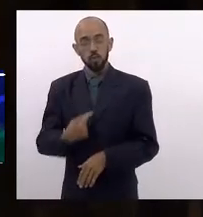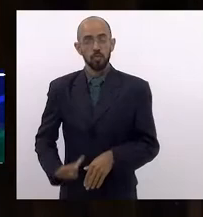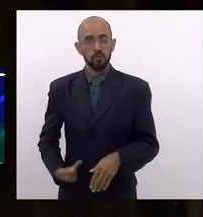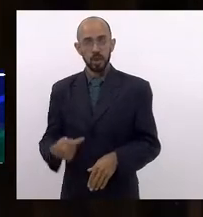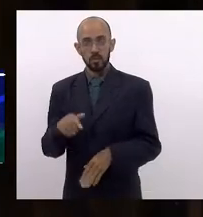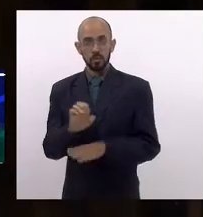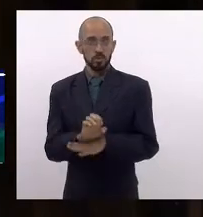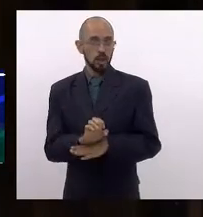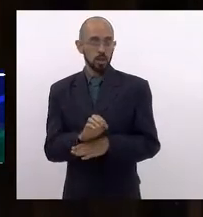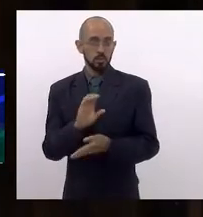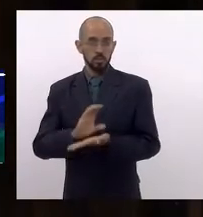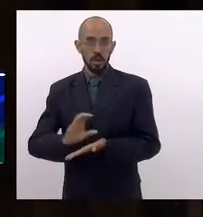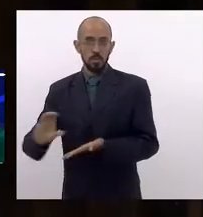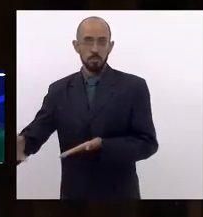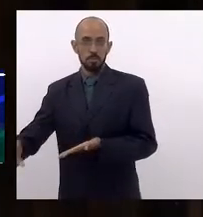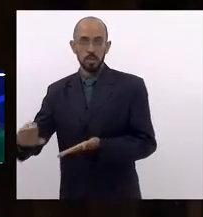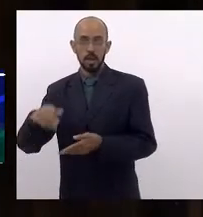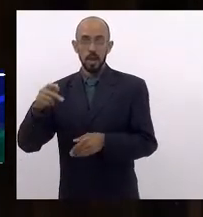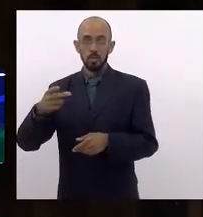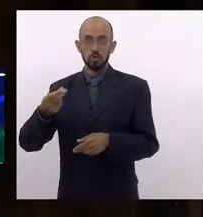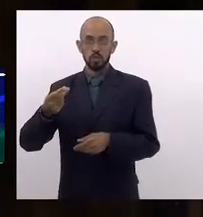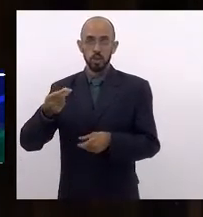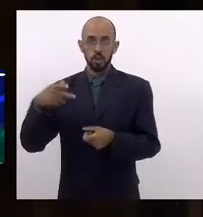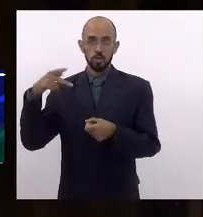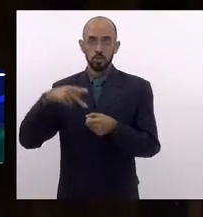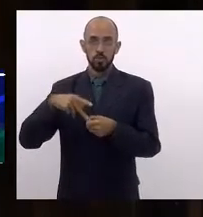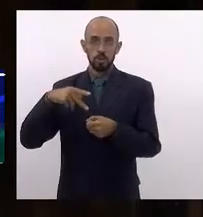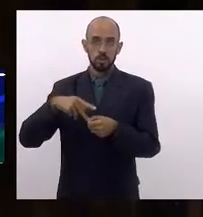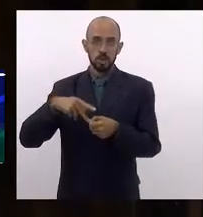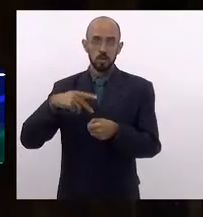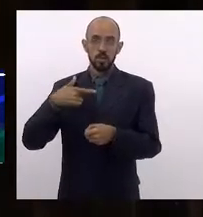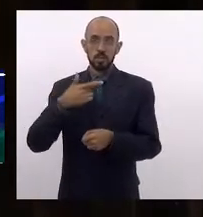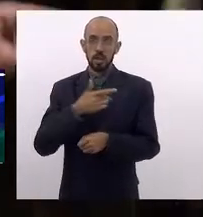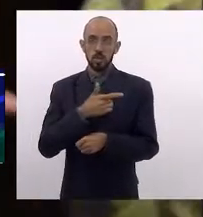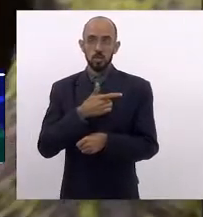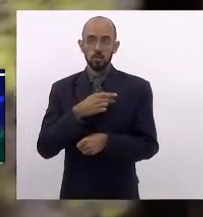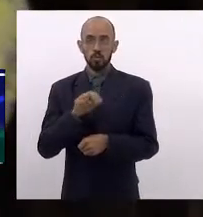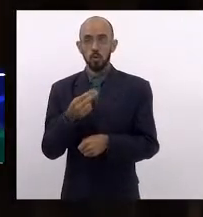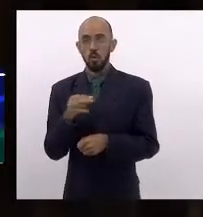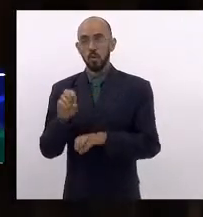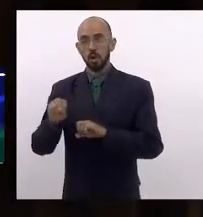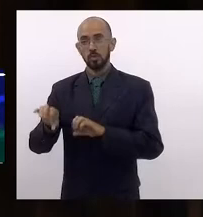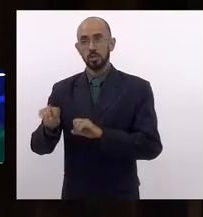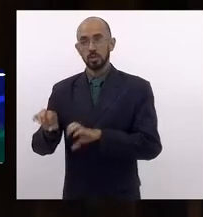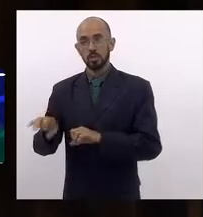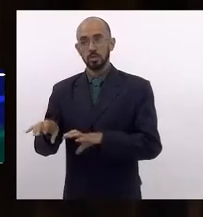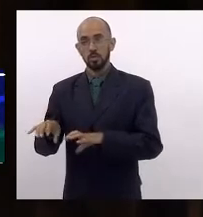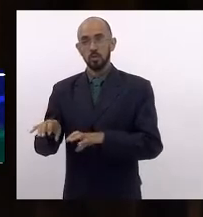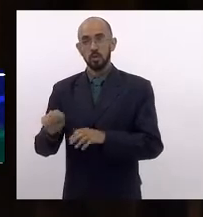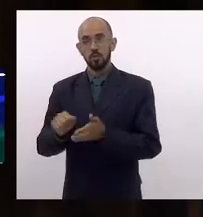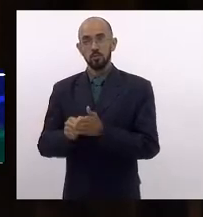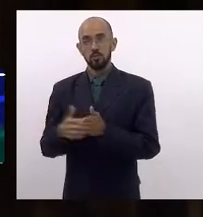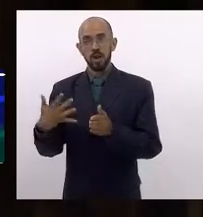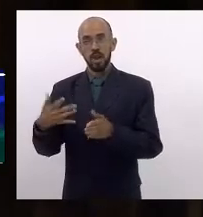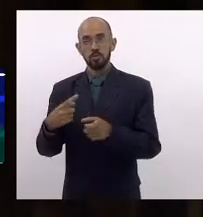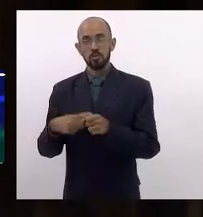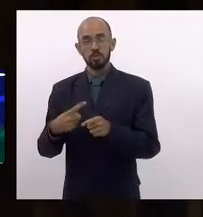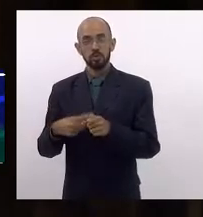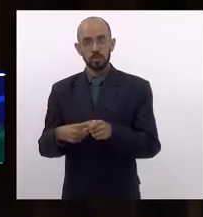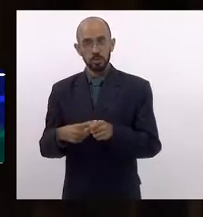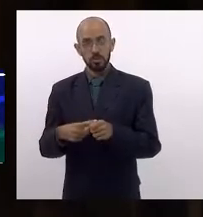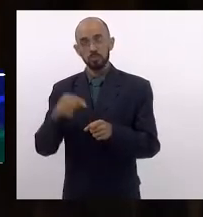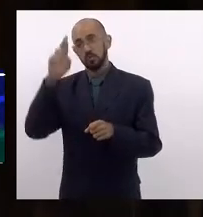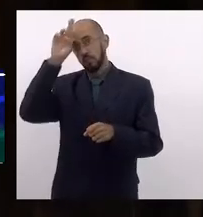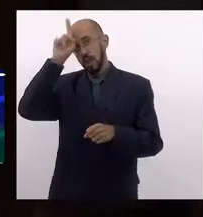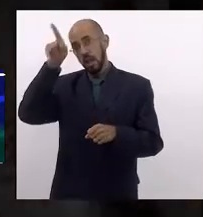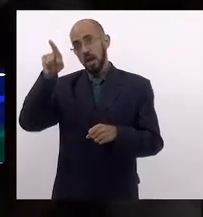aplicar o dinheiro do royalty do pressão na saúde e na educação vários municípios equivocaram